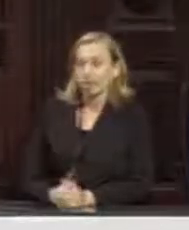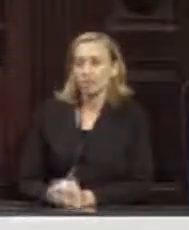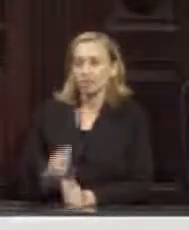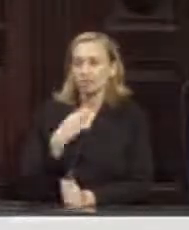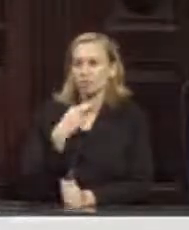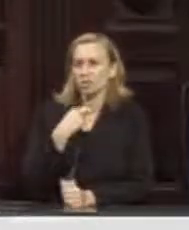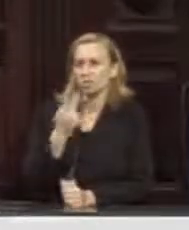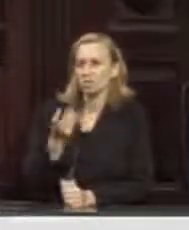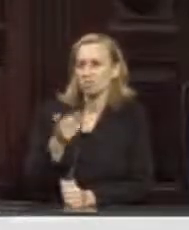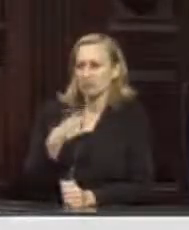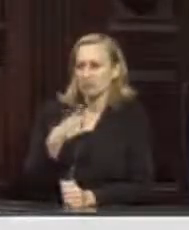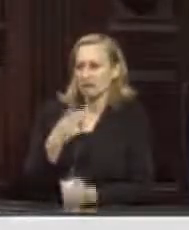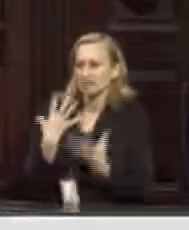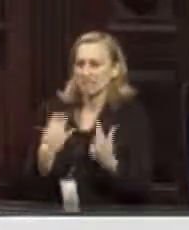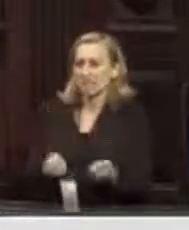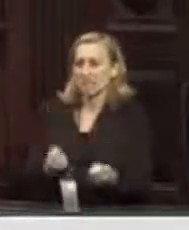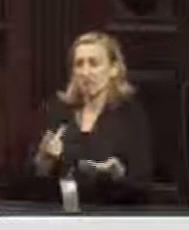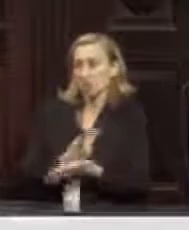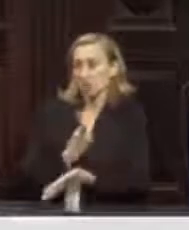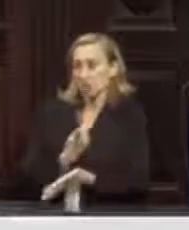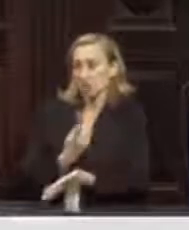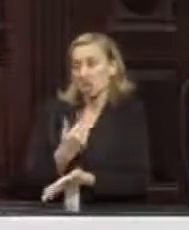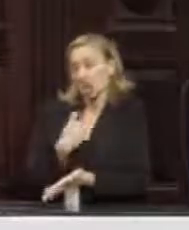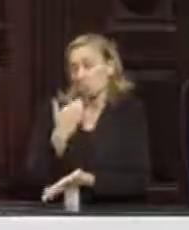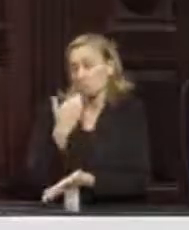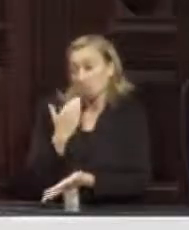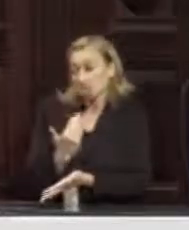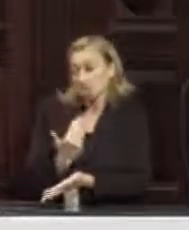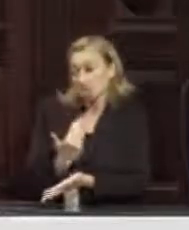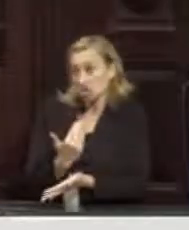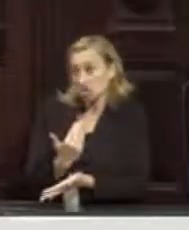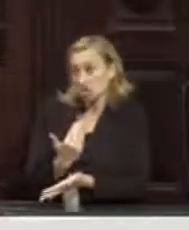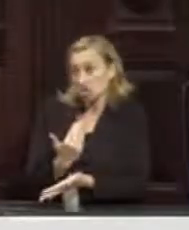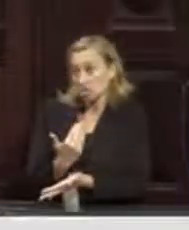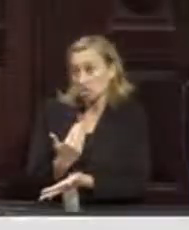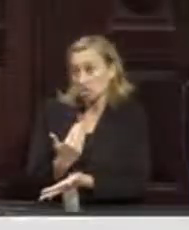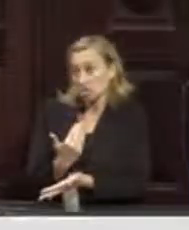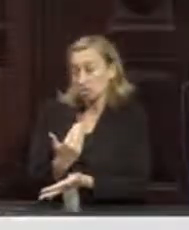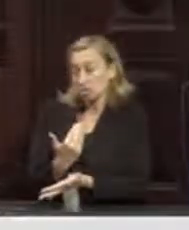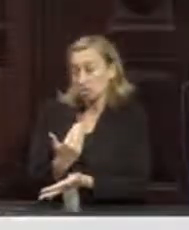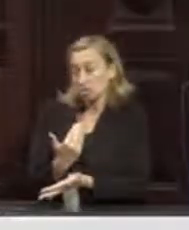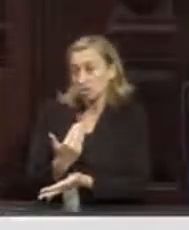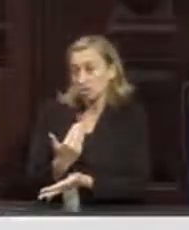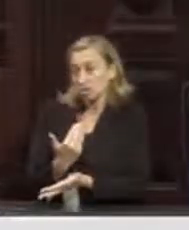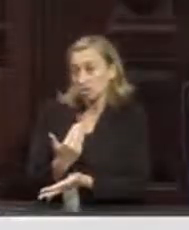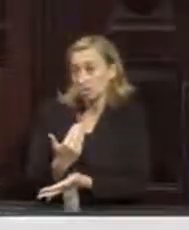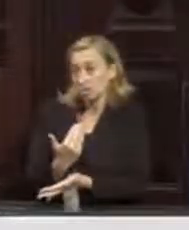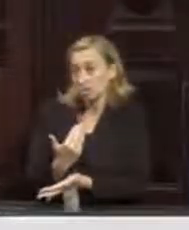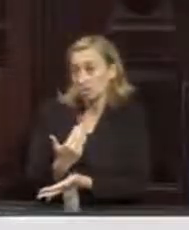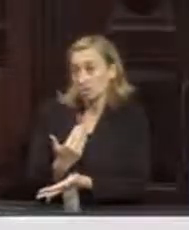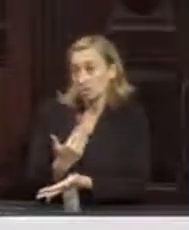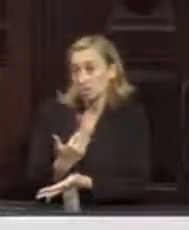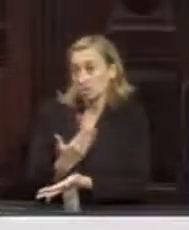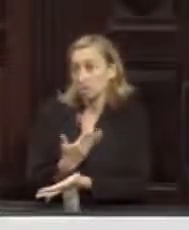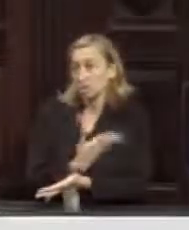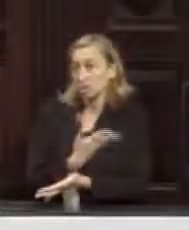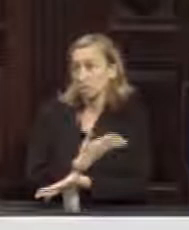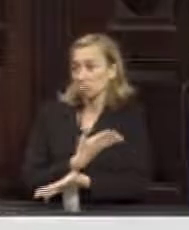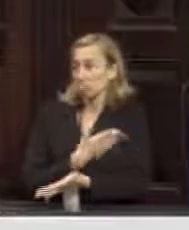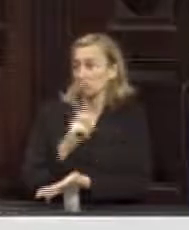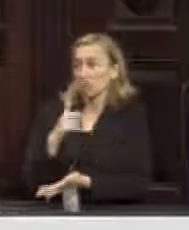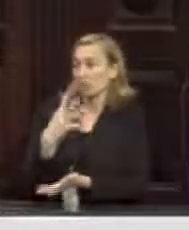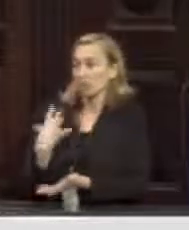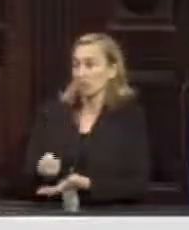isto aconteça, e nesse sentido eu faço um apelo exatamente aos meus pares para que realmente a gente não aprove esta